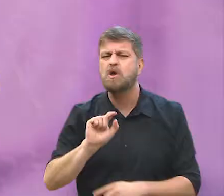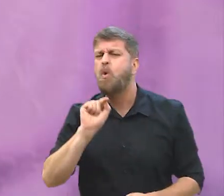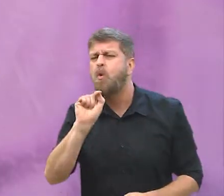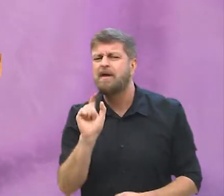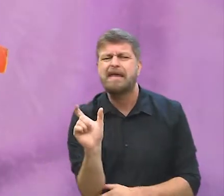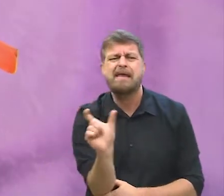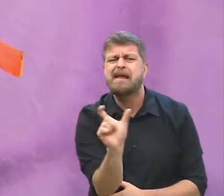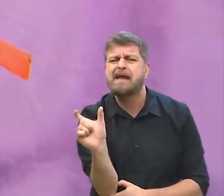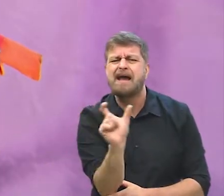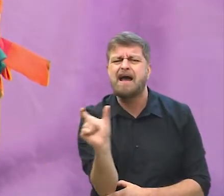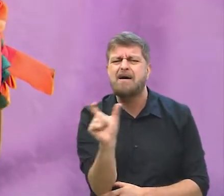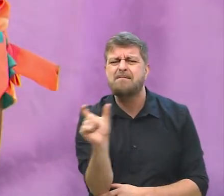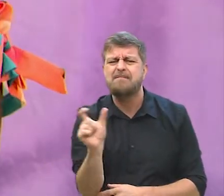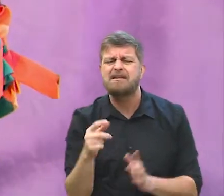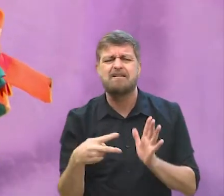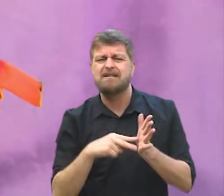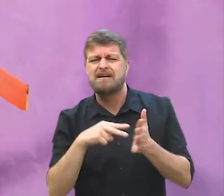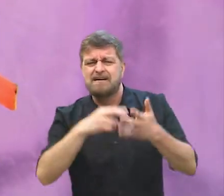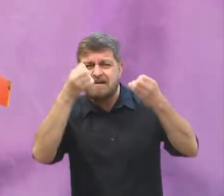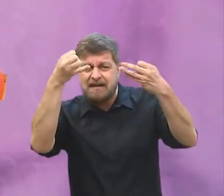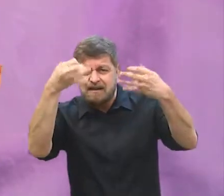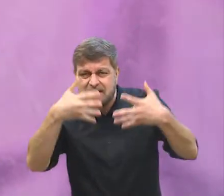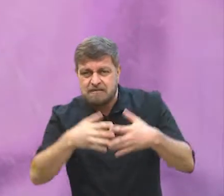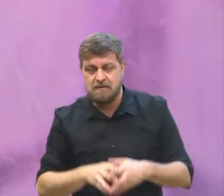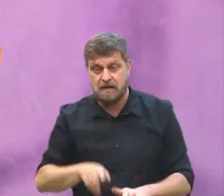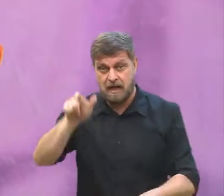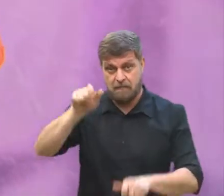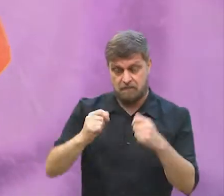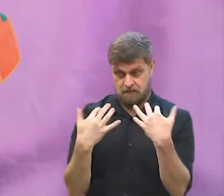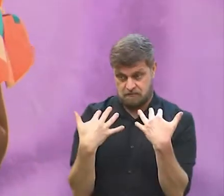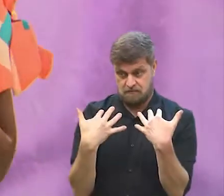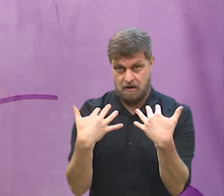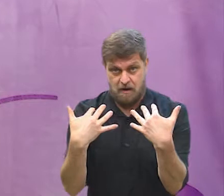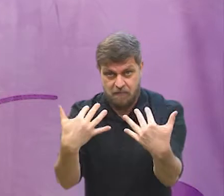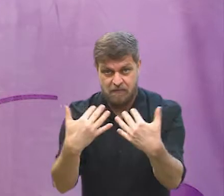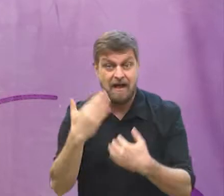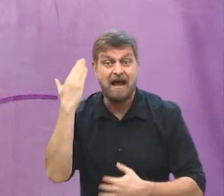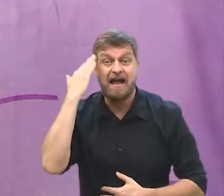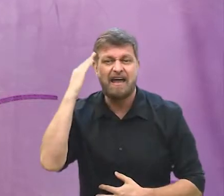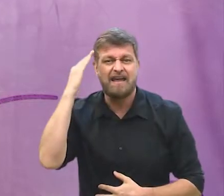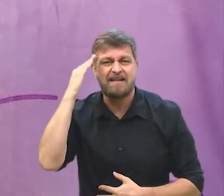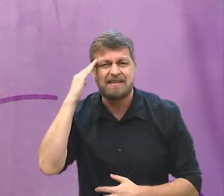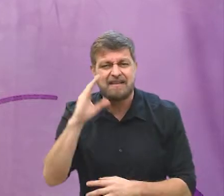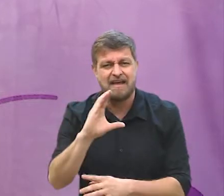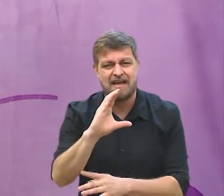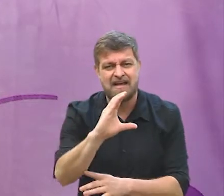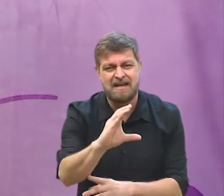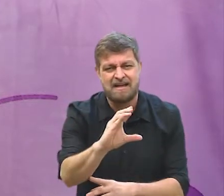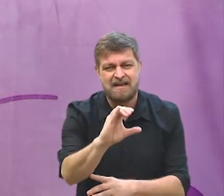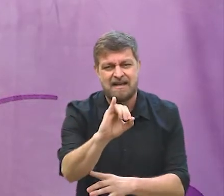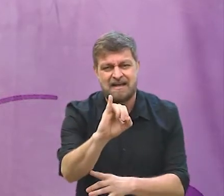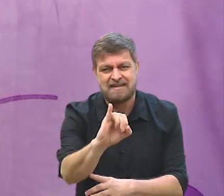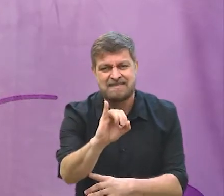é cifose, doutor? Vamos até a gente, para o telespectador, para quem está em casa, ouvir a gente, entender a gente